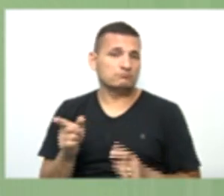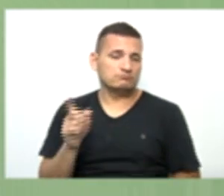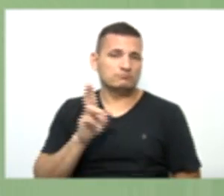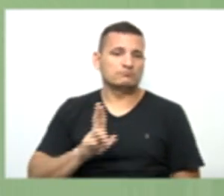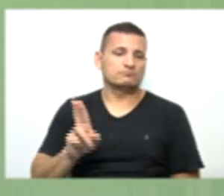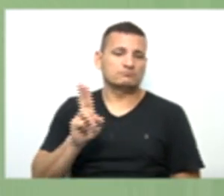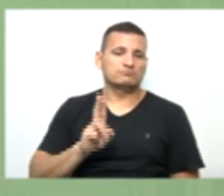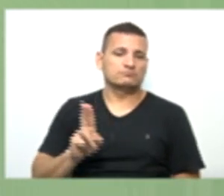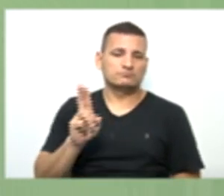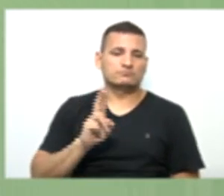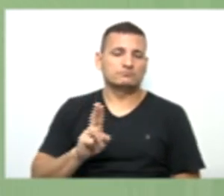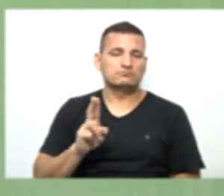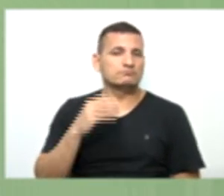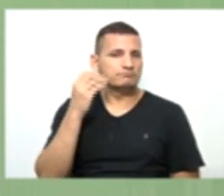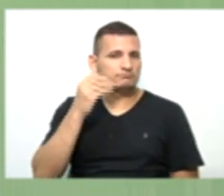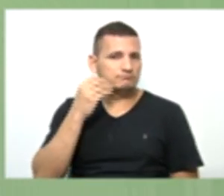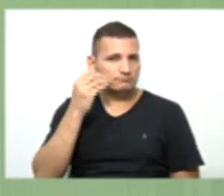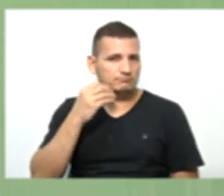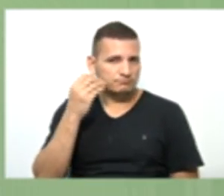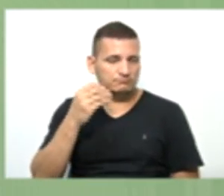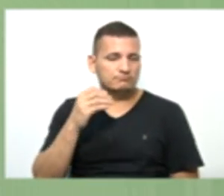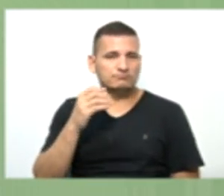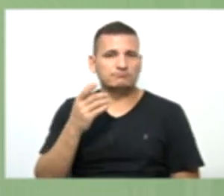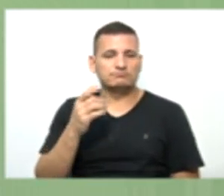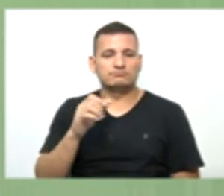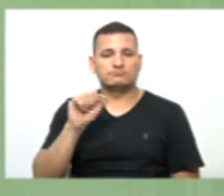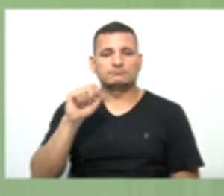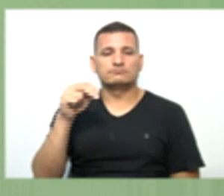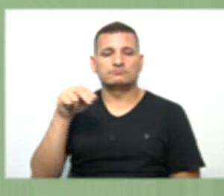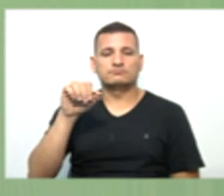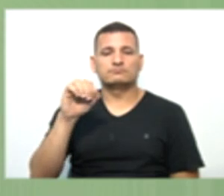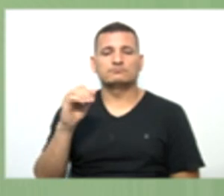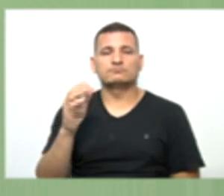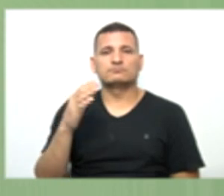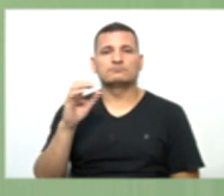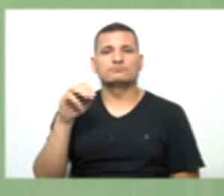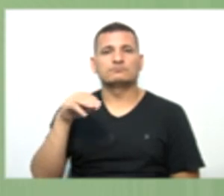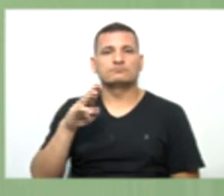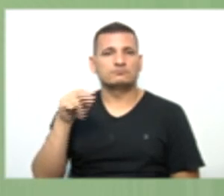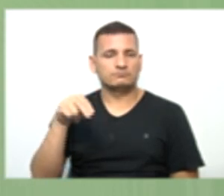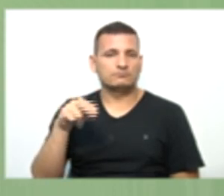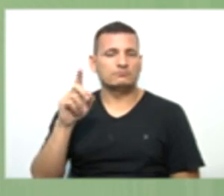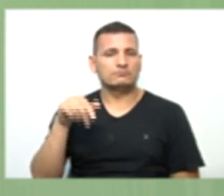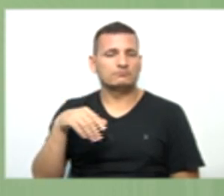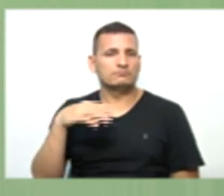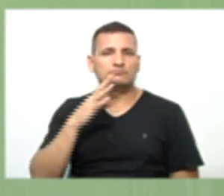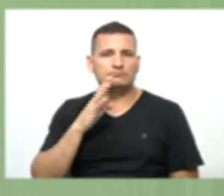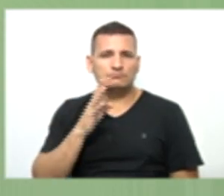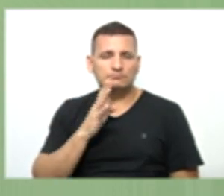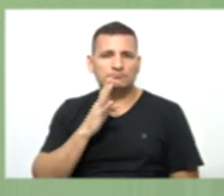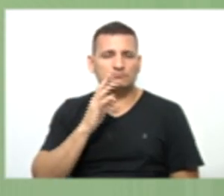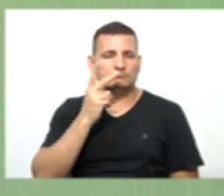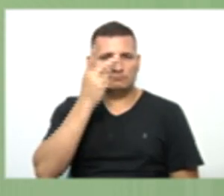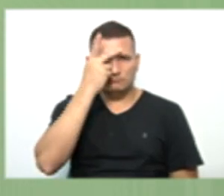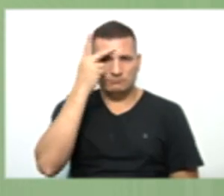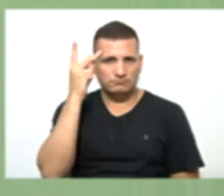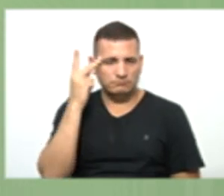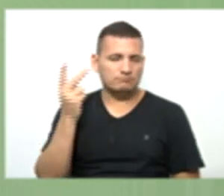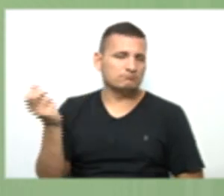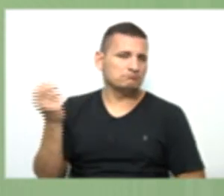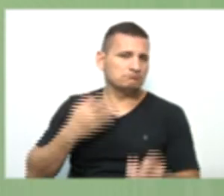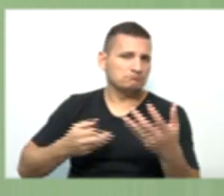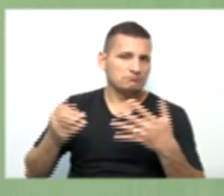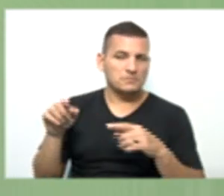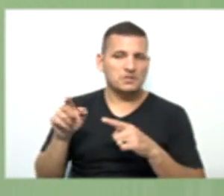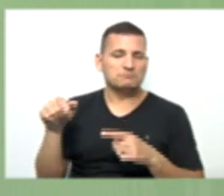usando o senso comum, né? Conhecimento aprendido de outras pessoas que também não sabem